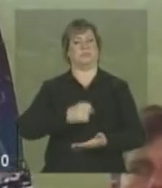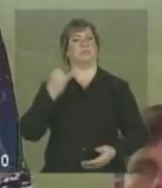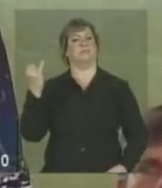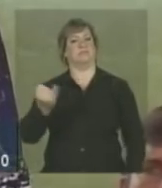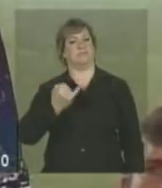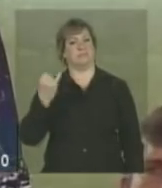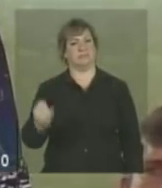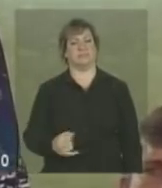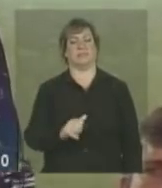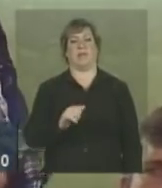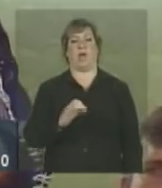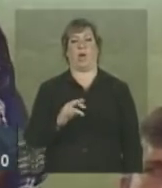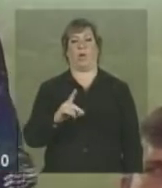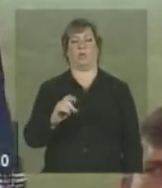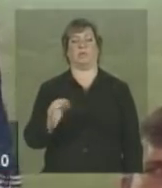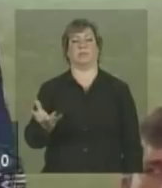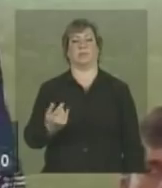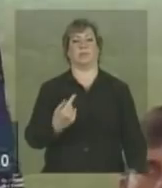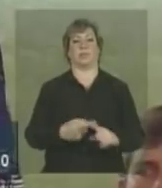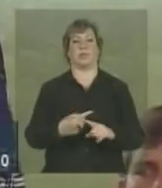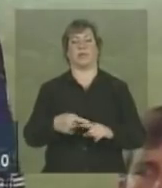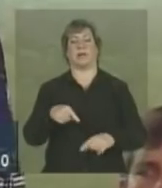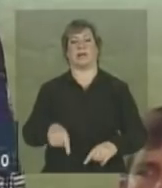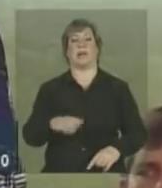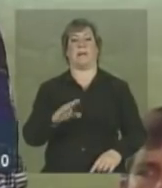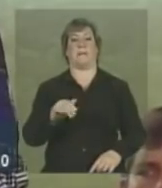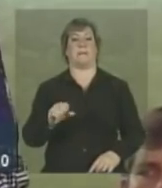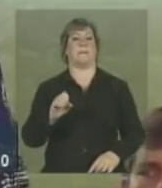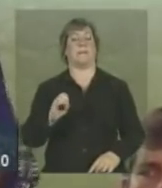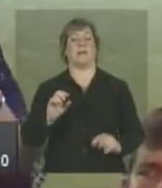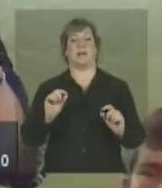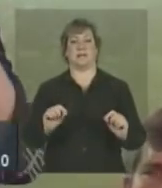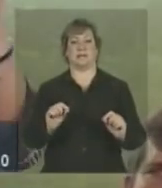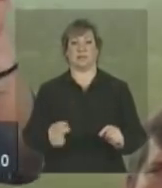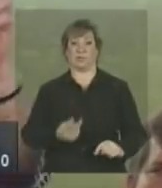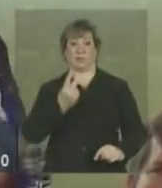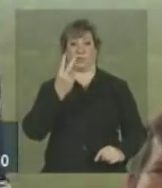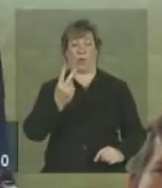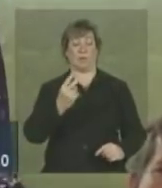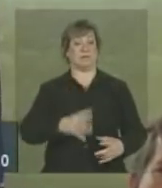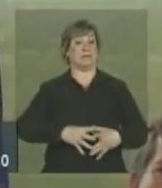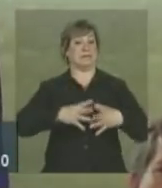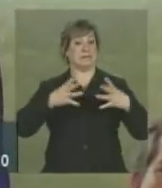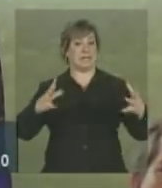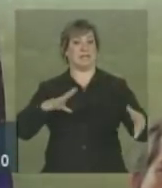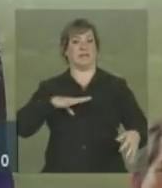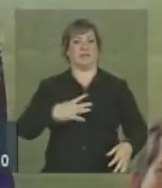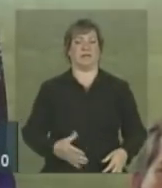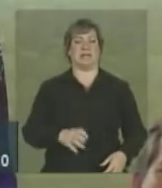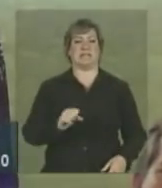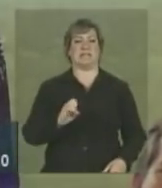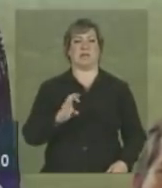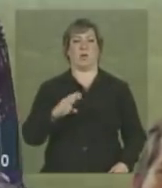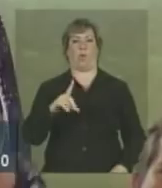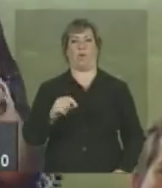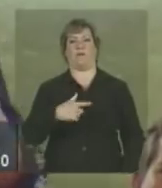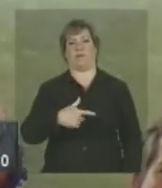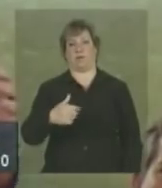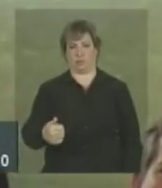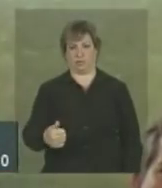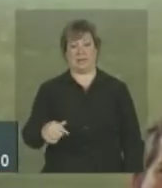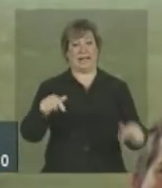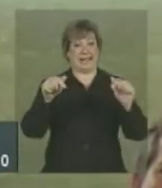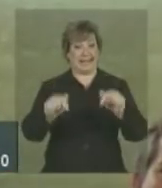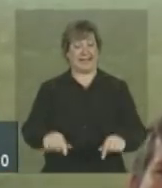Um acordo virtuoso porque está baseado nos dois grandes desafios do século XXI.